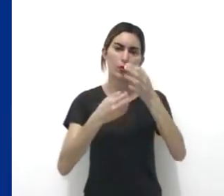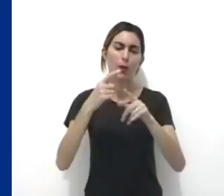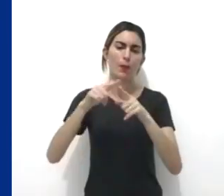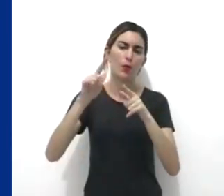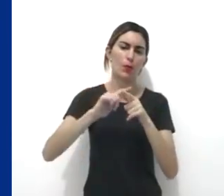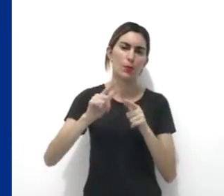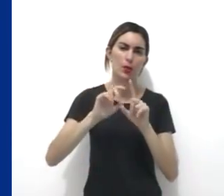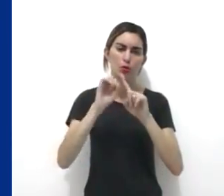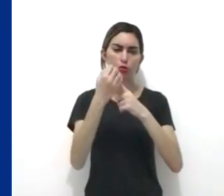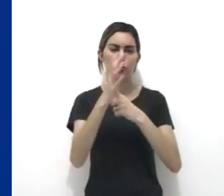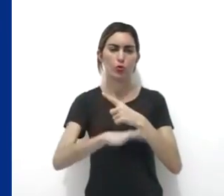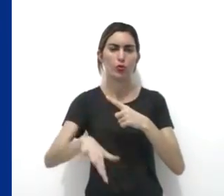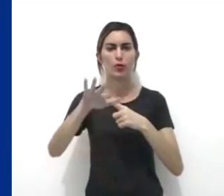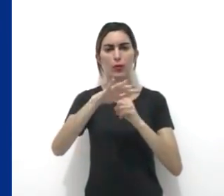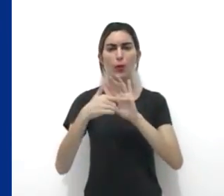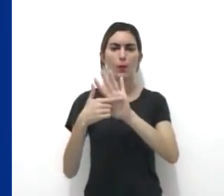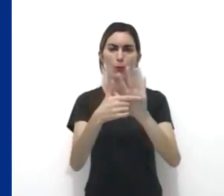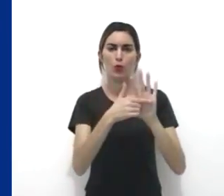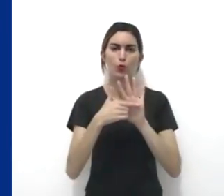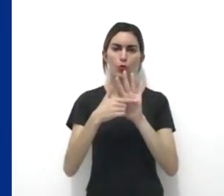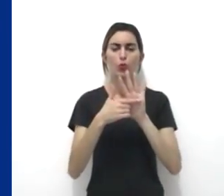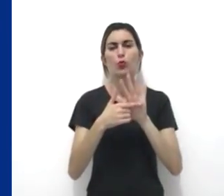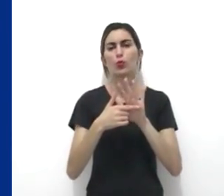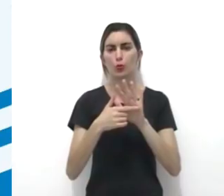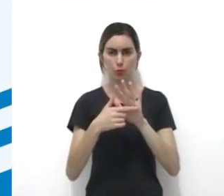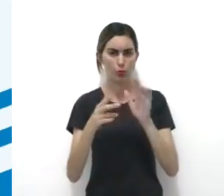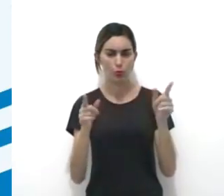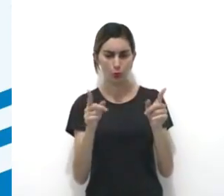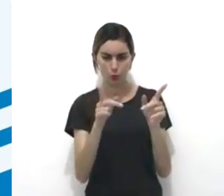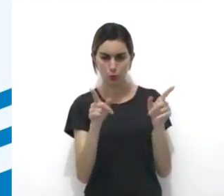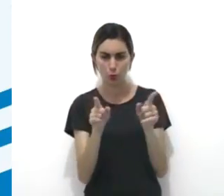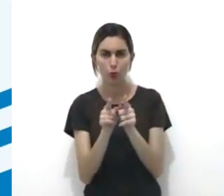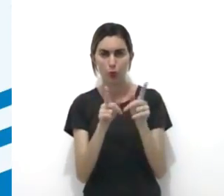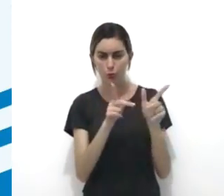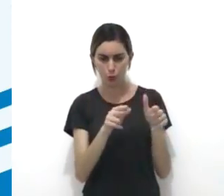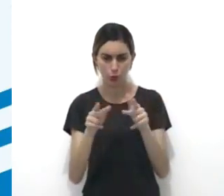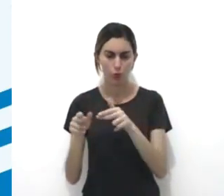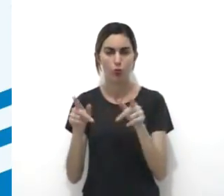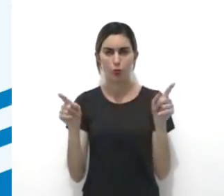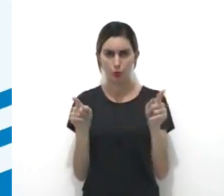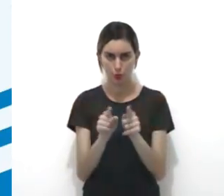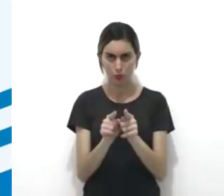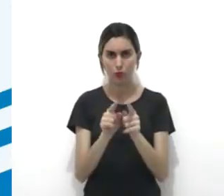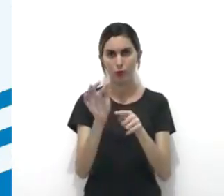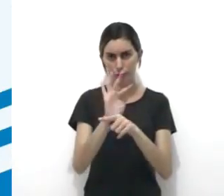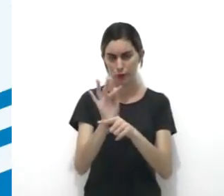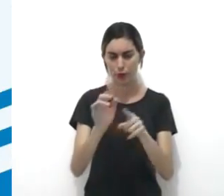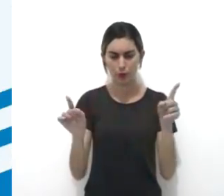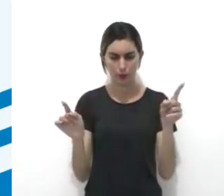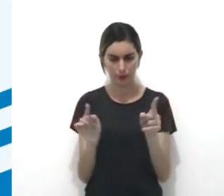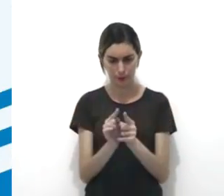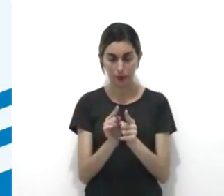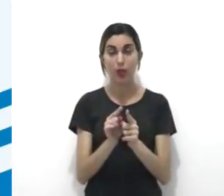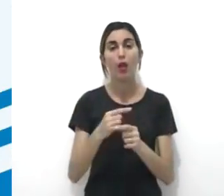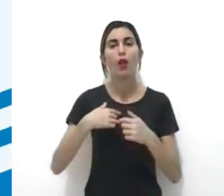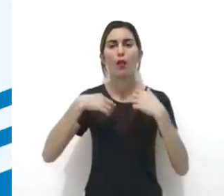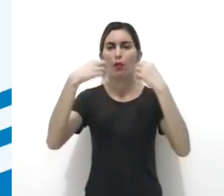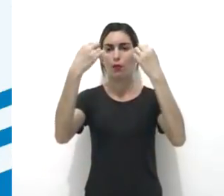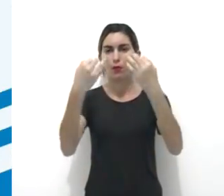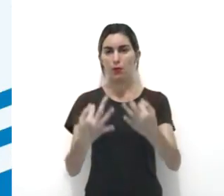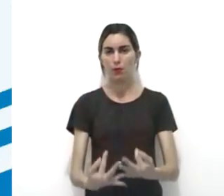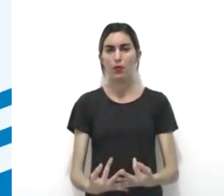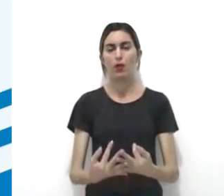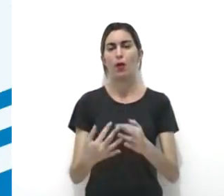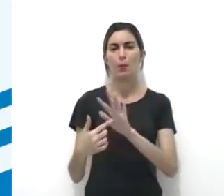das problemáticas sociais abordadas por esse curta, tá? Então, nesse curta, nesse filme, ele